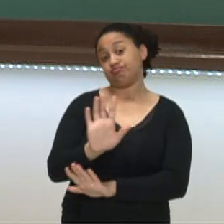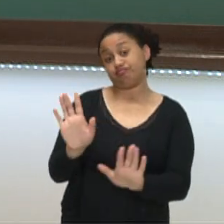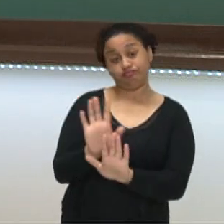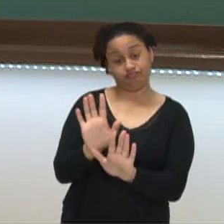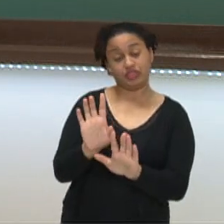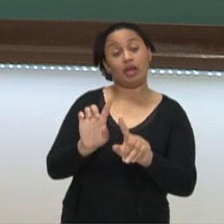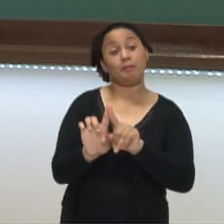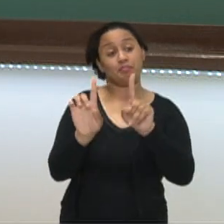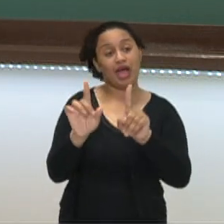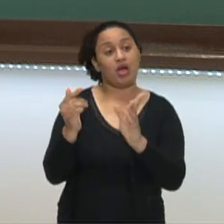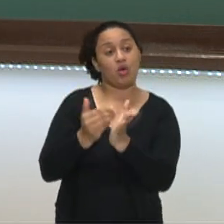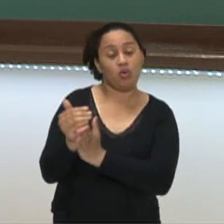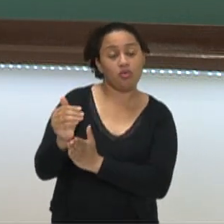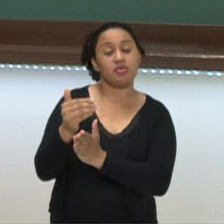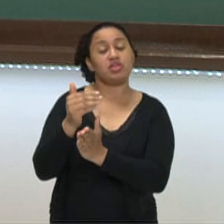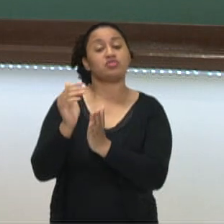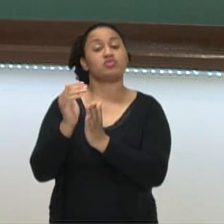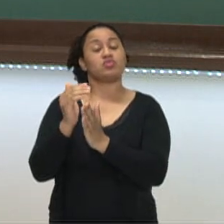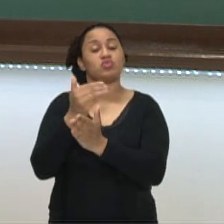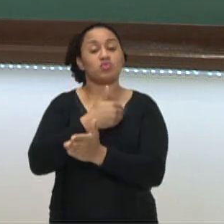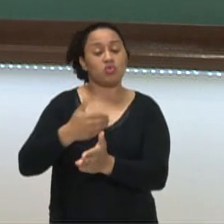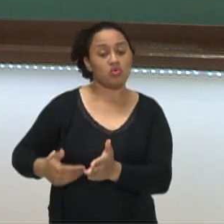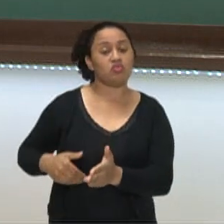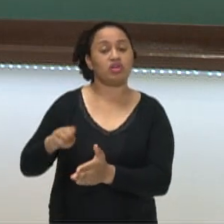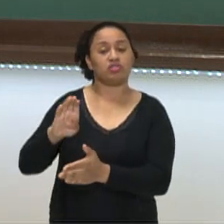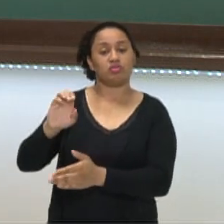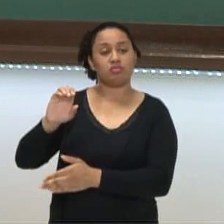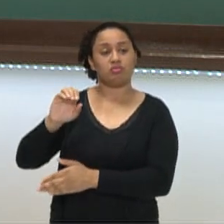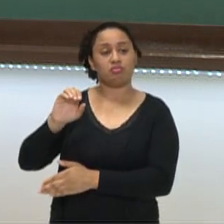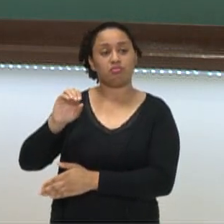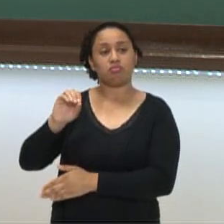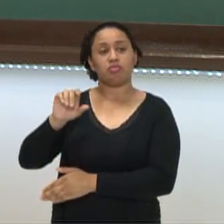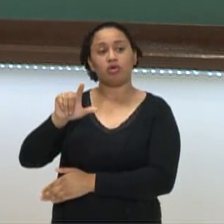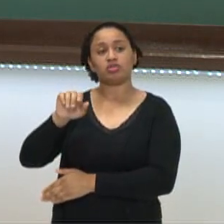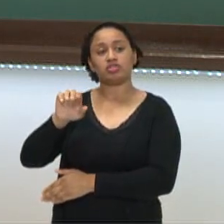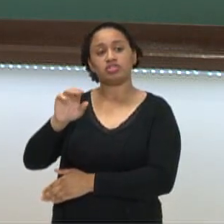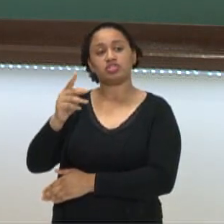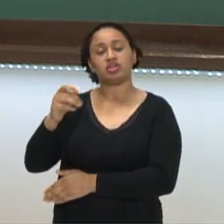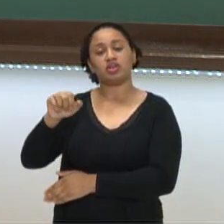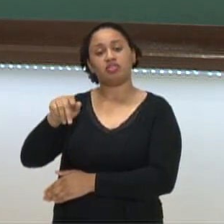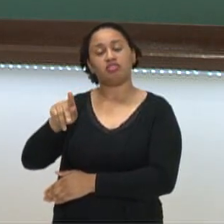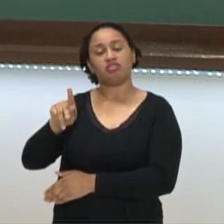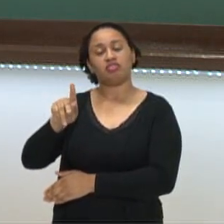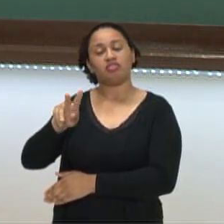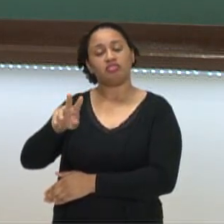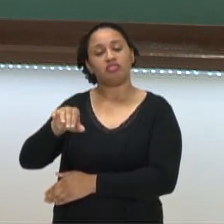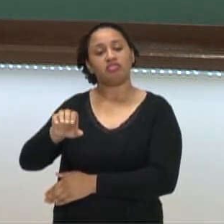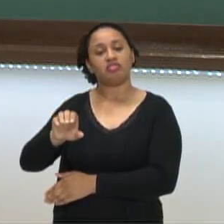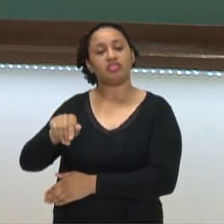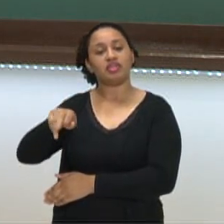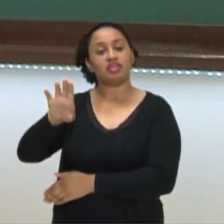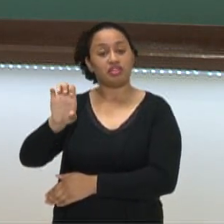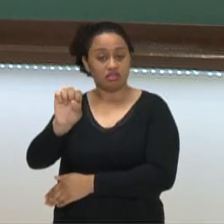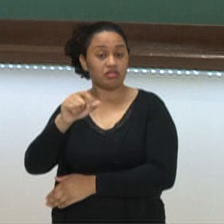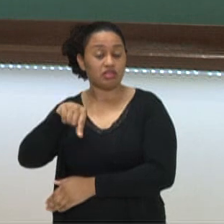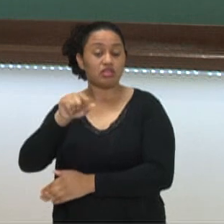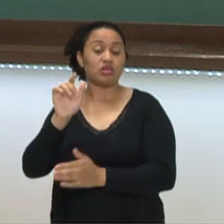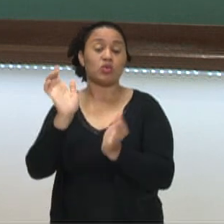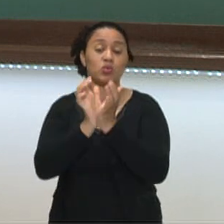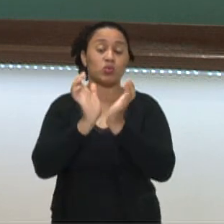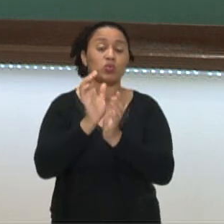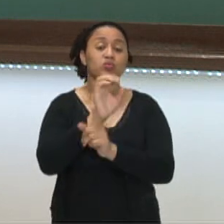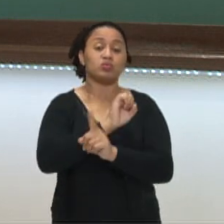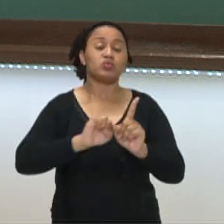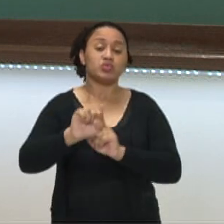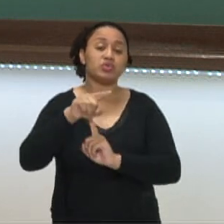governo bolchevique, populares, pessoas, grupos sociais da Rússia que eram